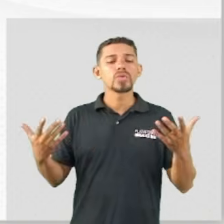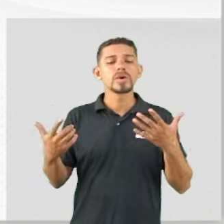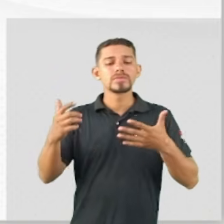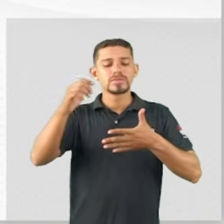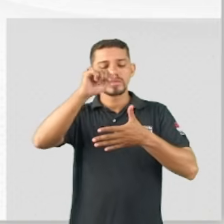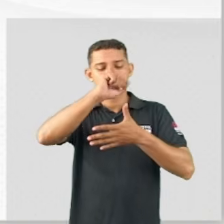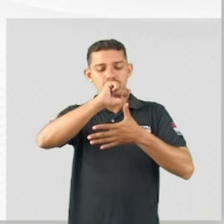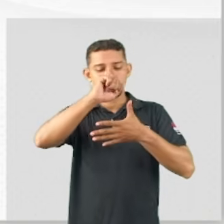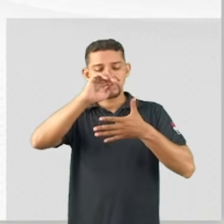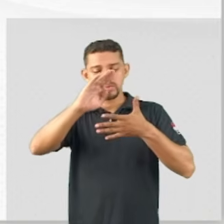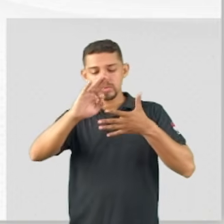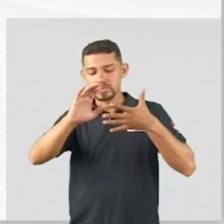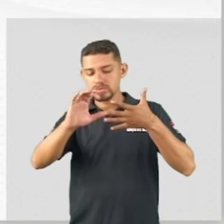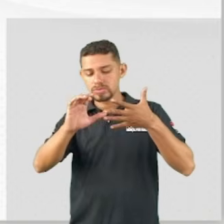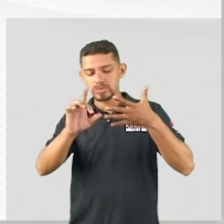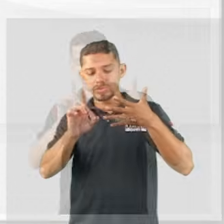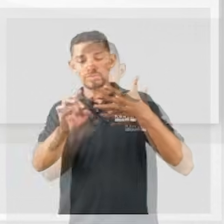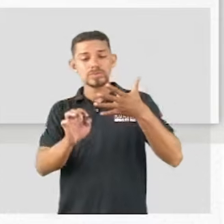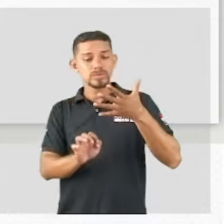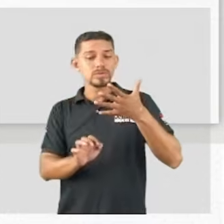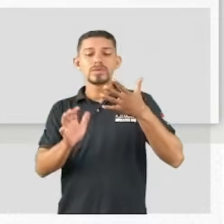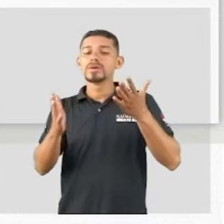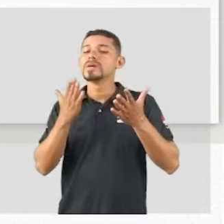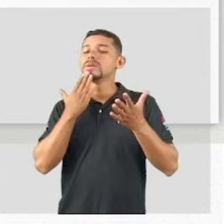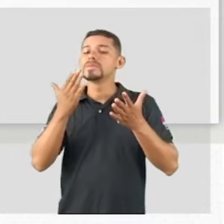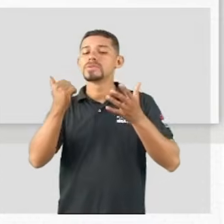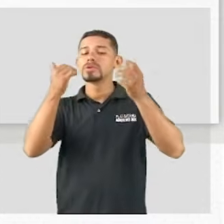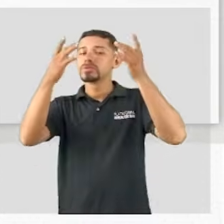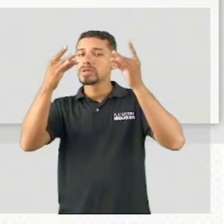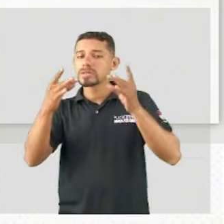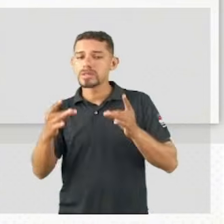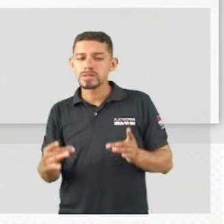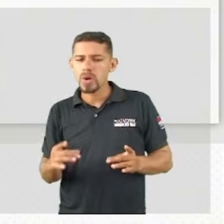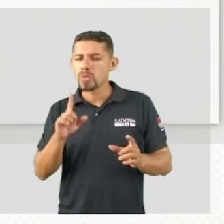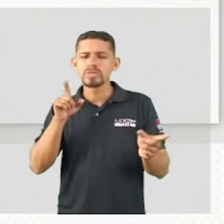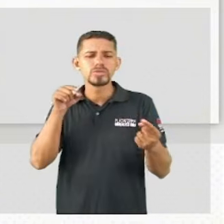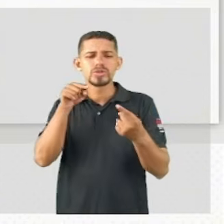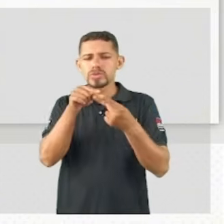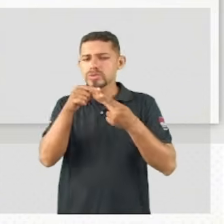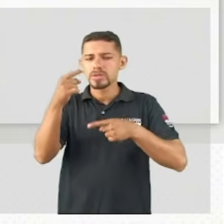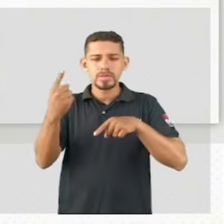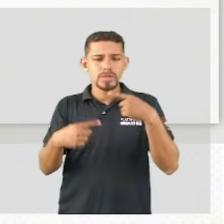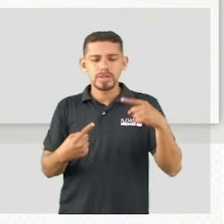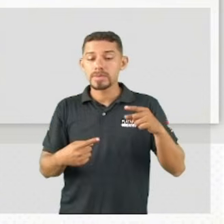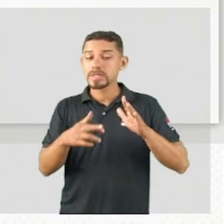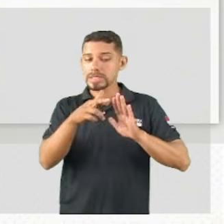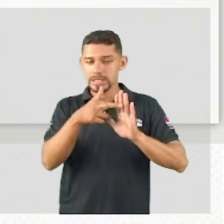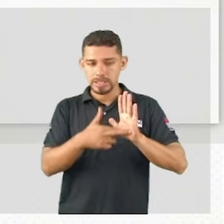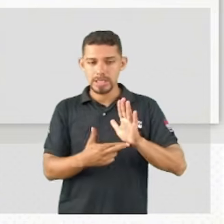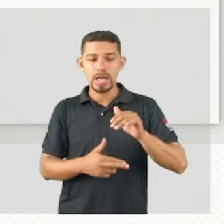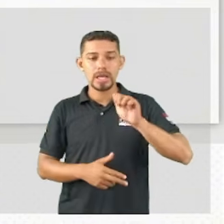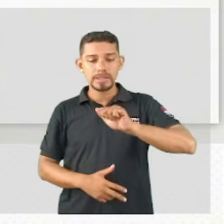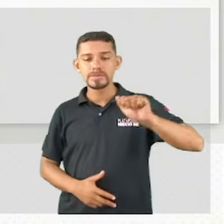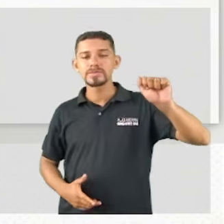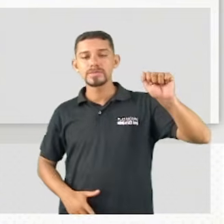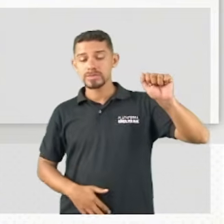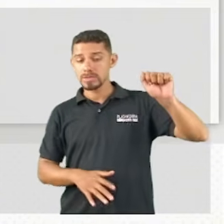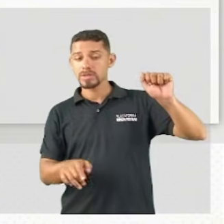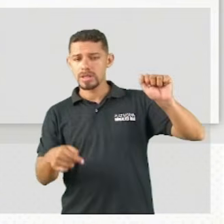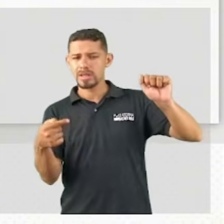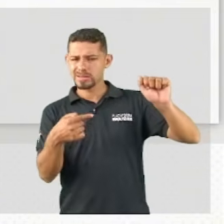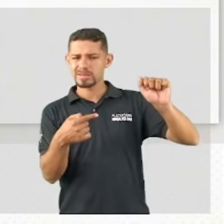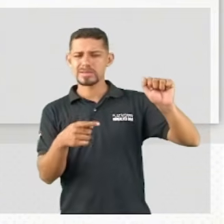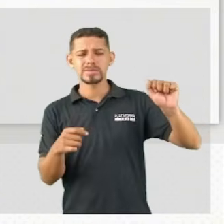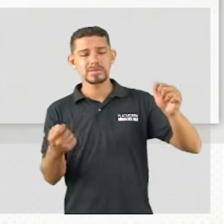das alternativas melhor descreve o objetivo principal de um debate regrado? E aí eu tenho letra A, o debate